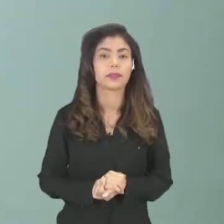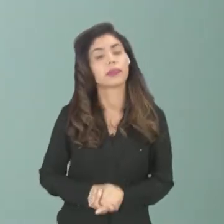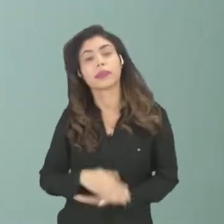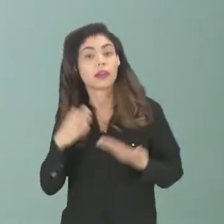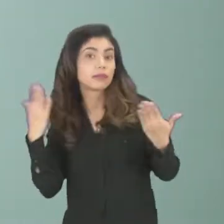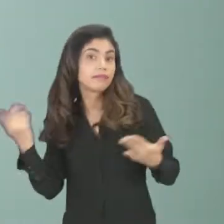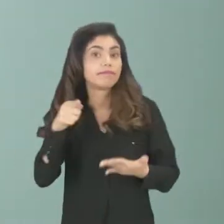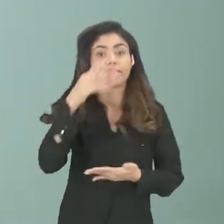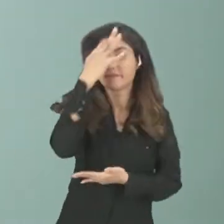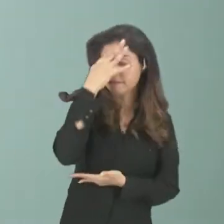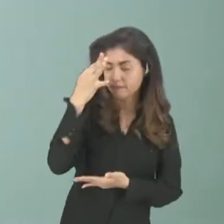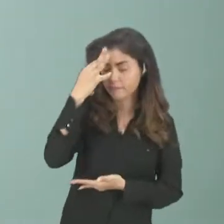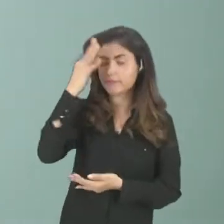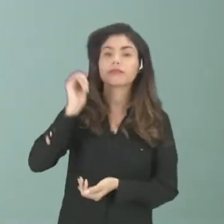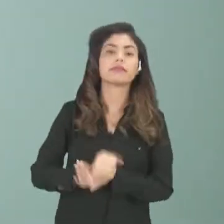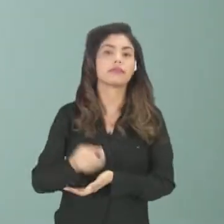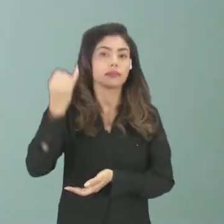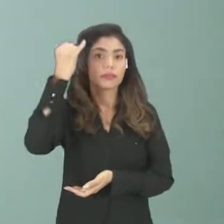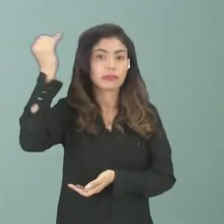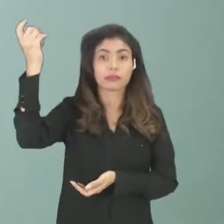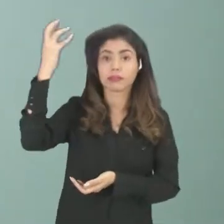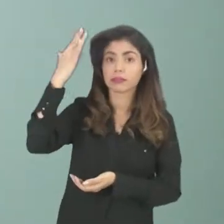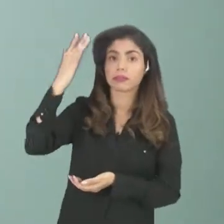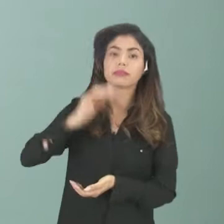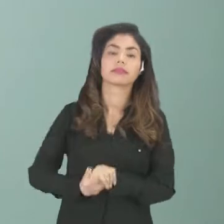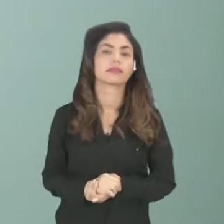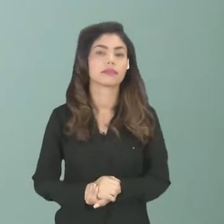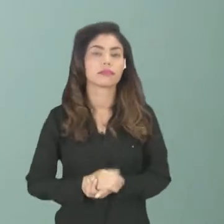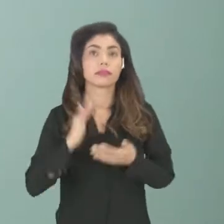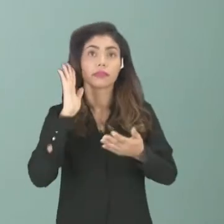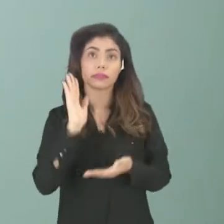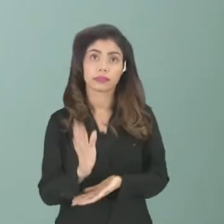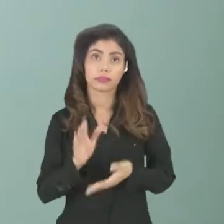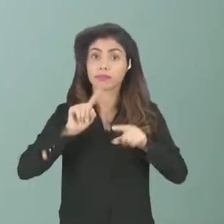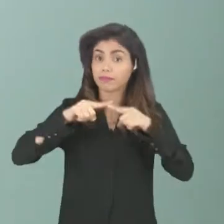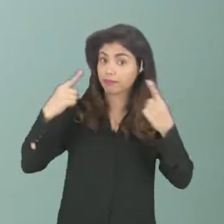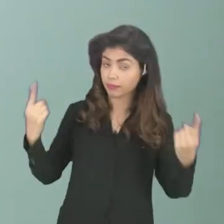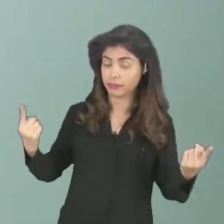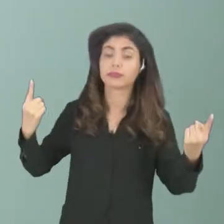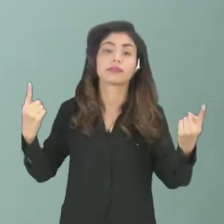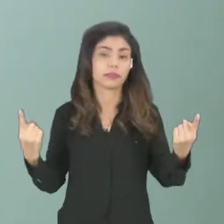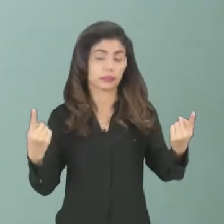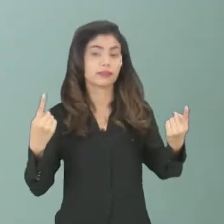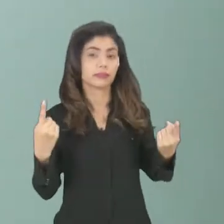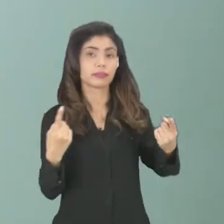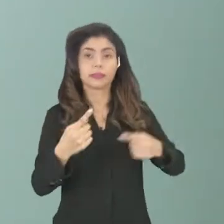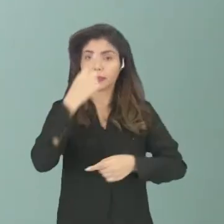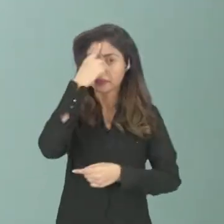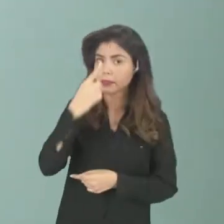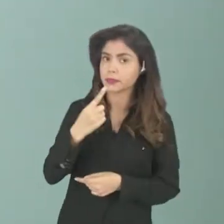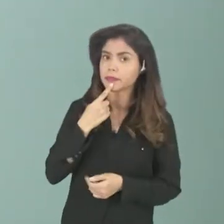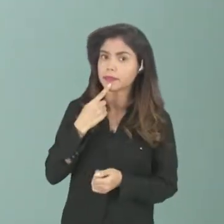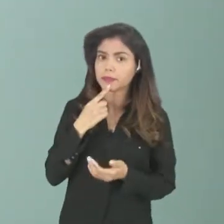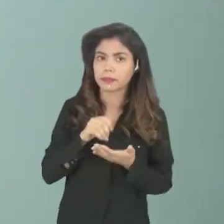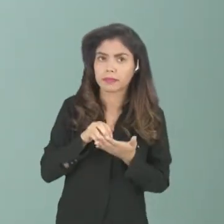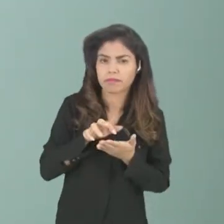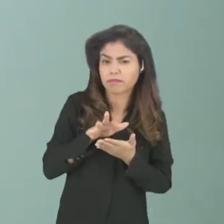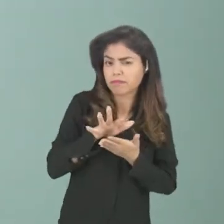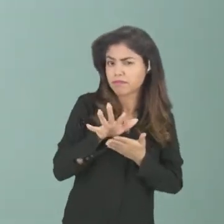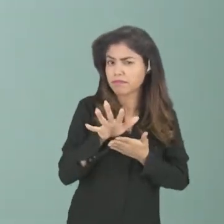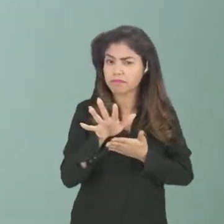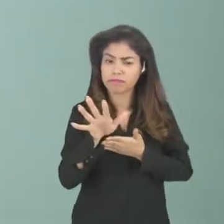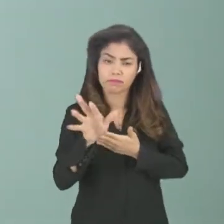Rousseau, ele é um filósofo iluminista. Porém, Jean-Jacques Rousseau, ele era uma figura meio destoante